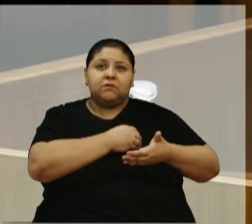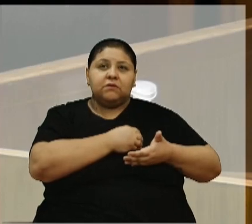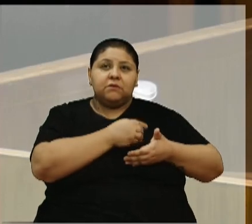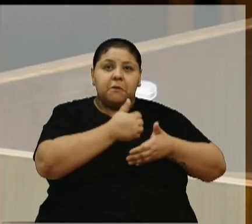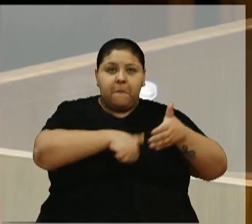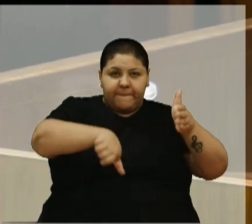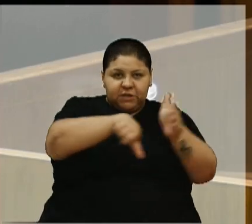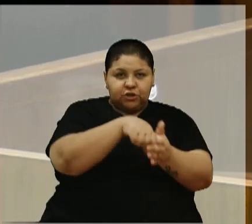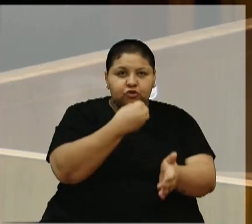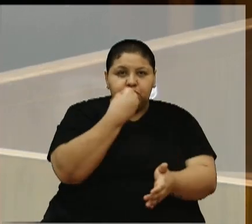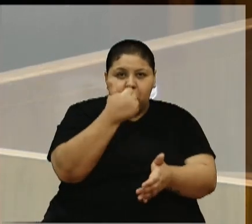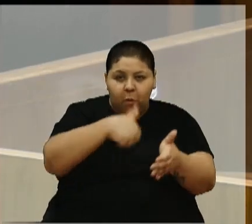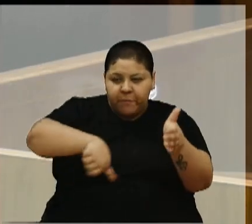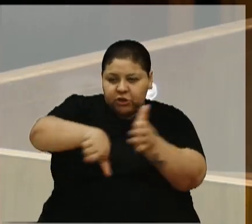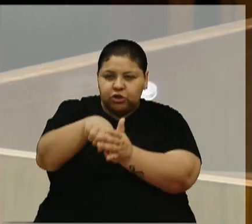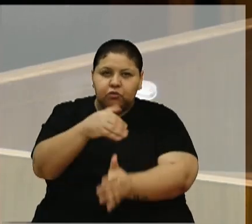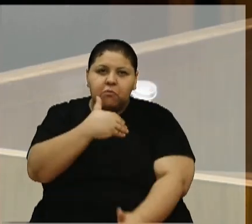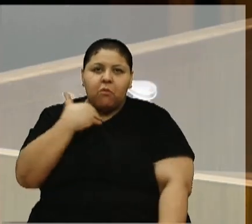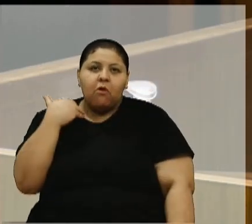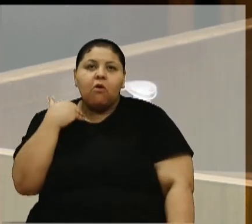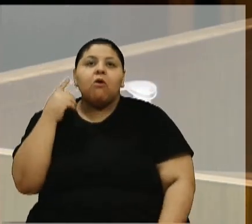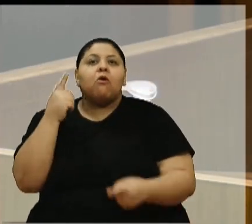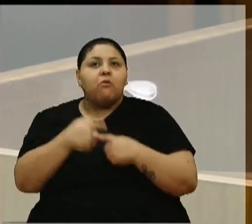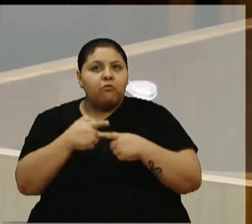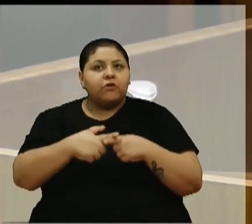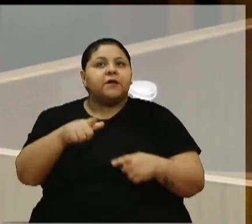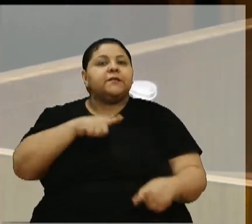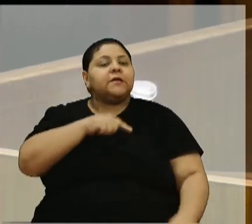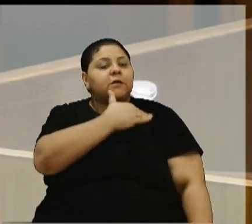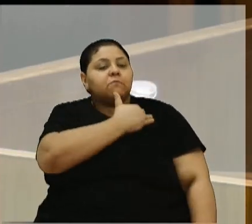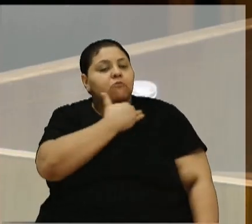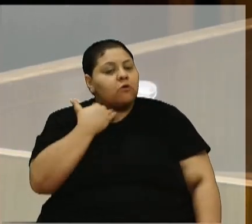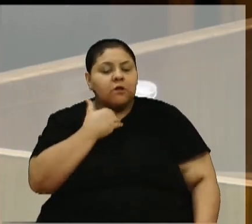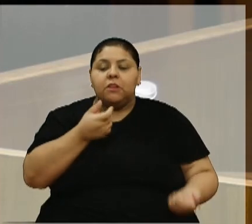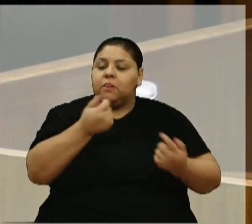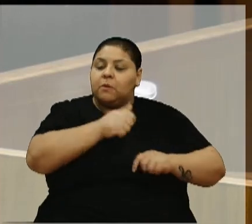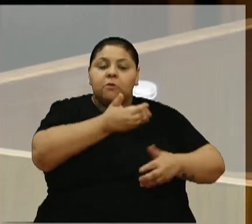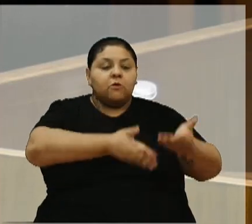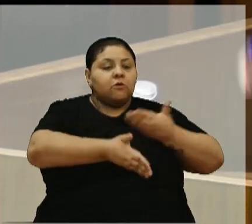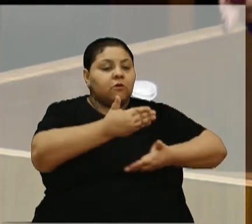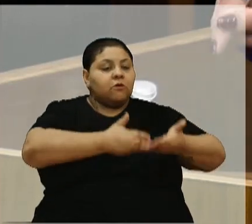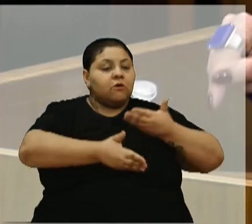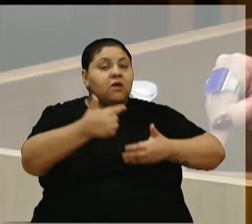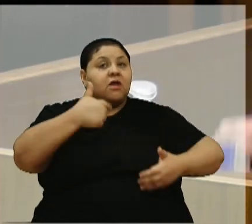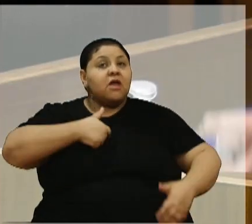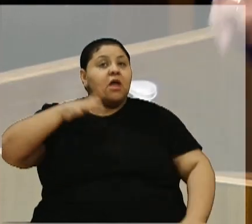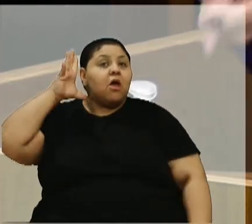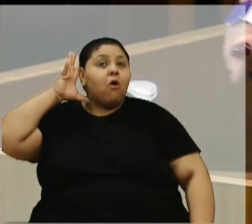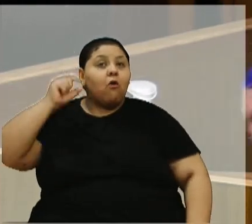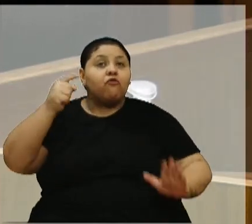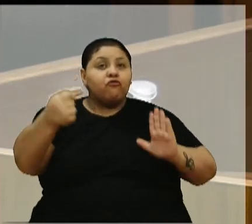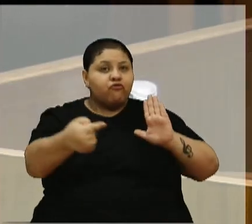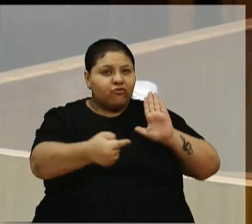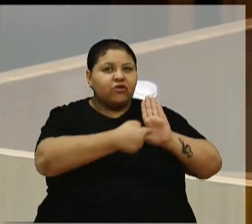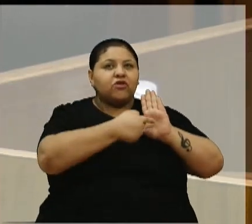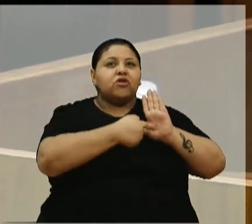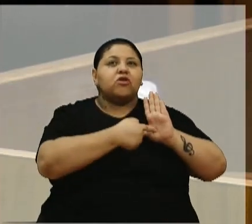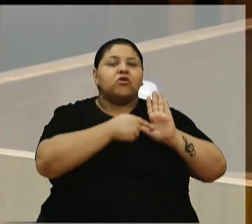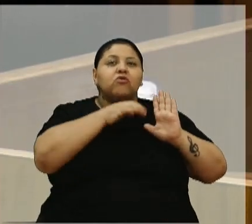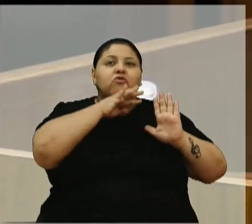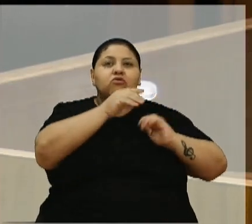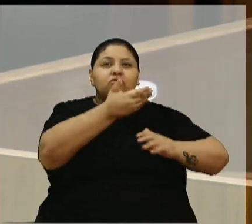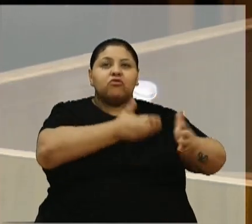morto. Porque esses têm que morrer mesmo e não precisam de atendimento. Eu já ouvi, já denunciei o mau atendimento que